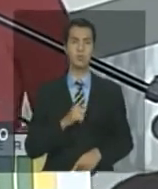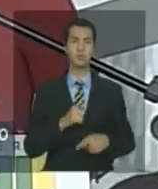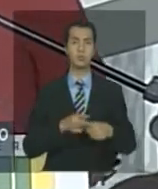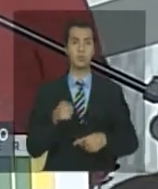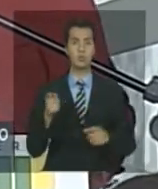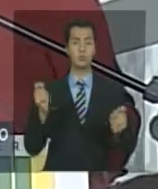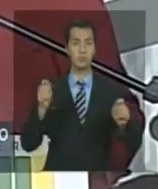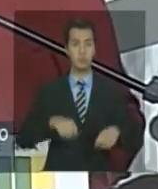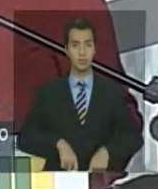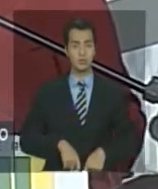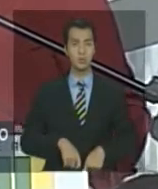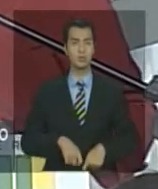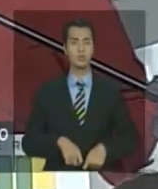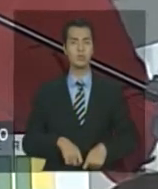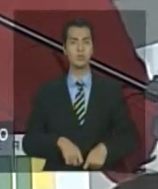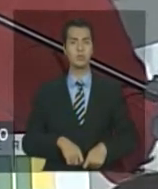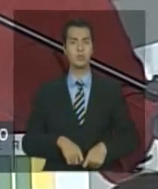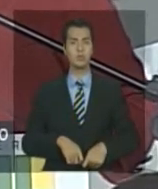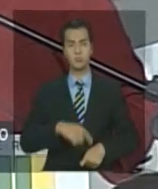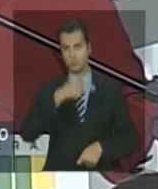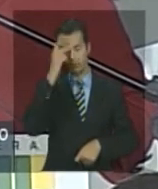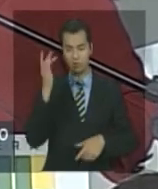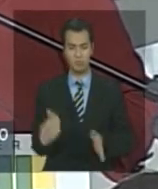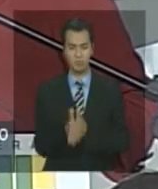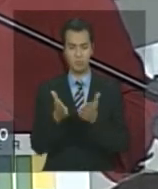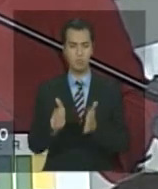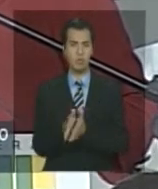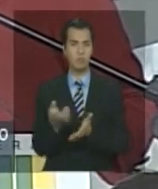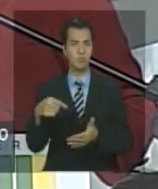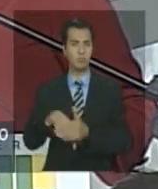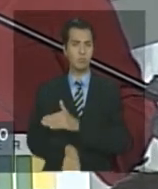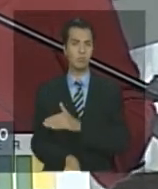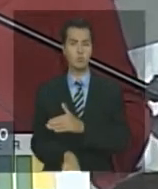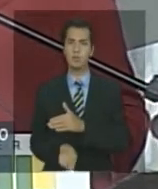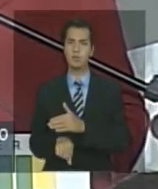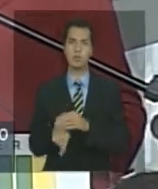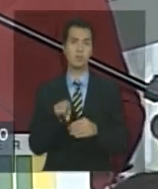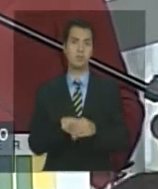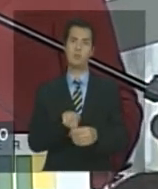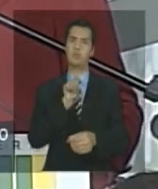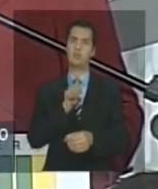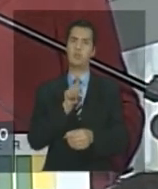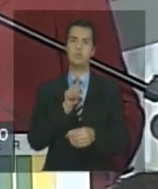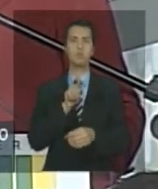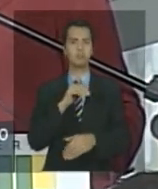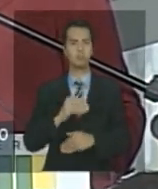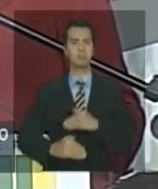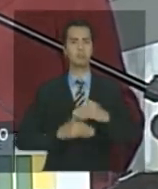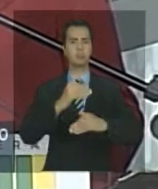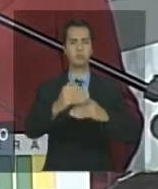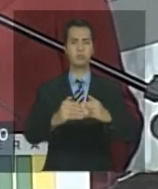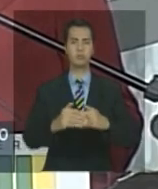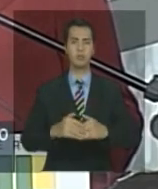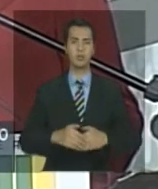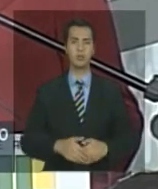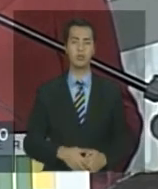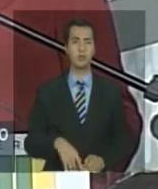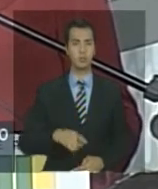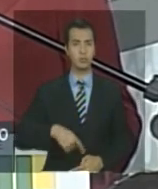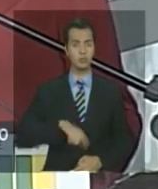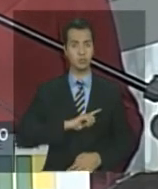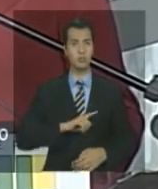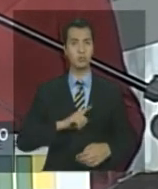de sustentabilidade da saída da pobreza. É essa a maior garantia, é a gente